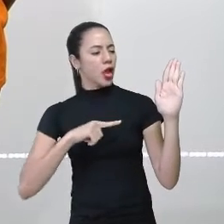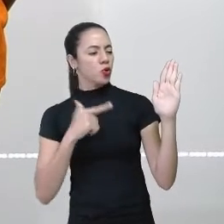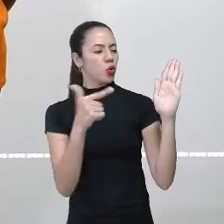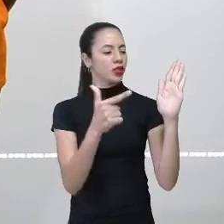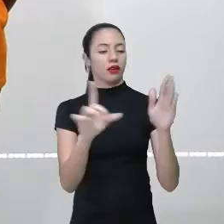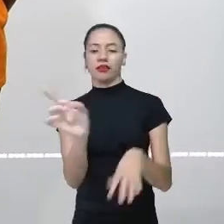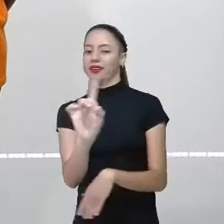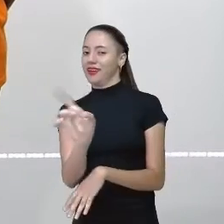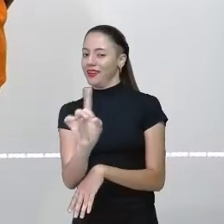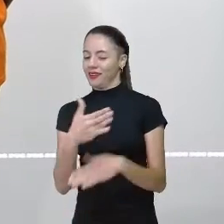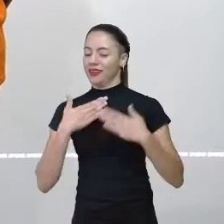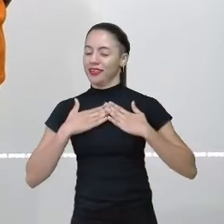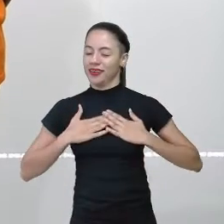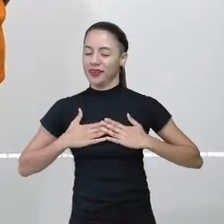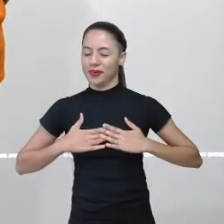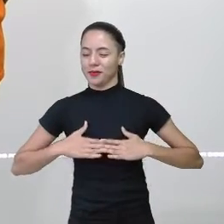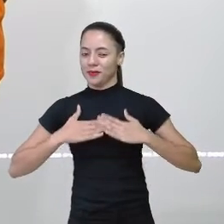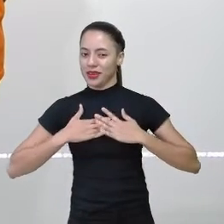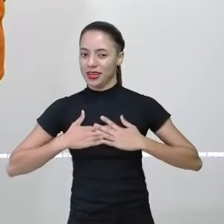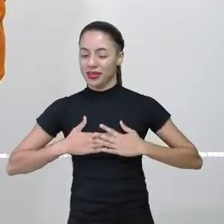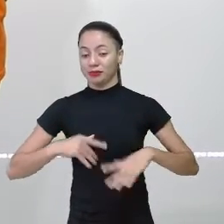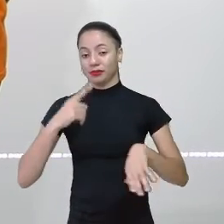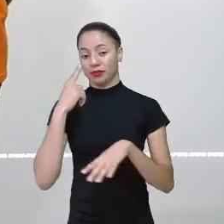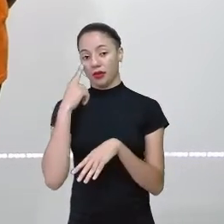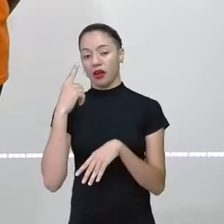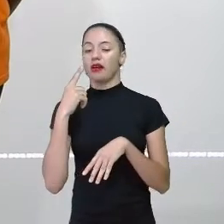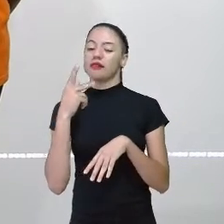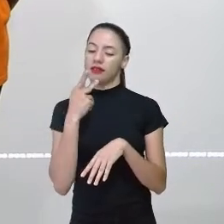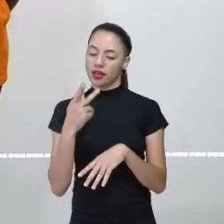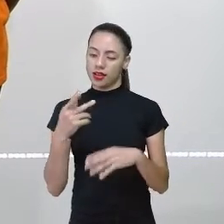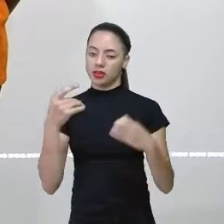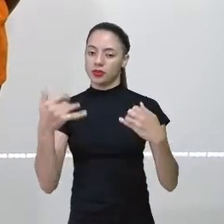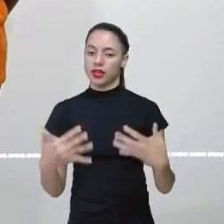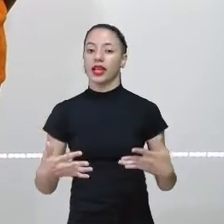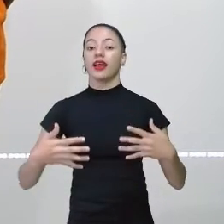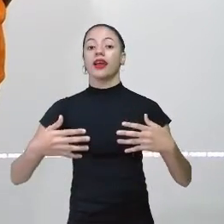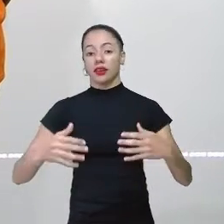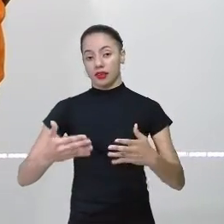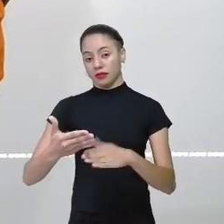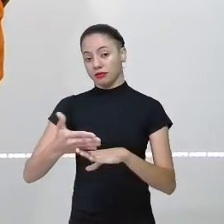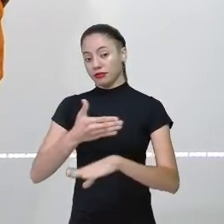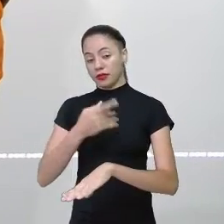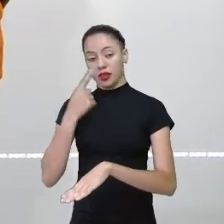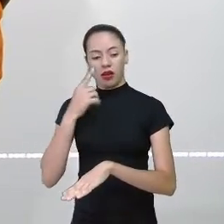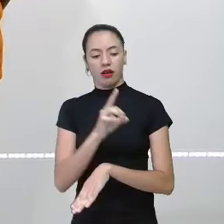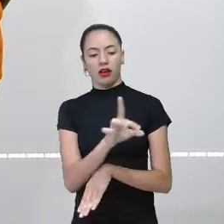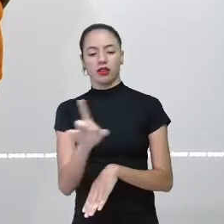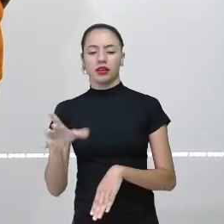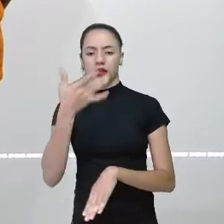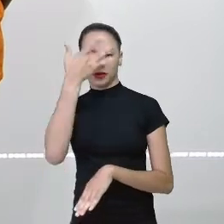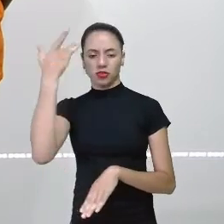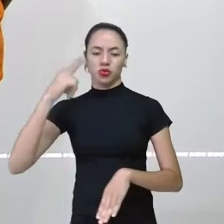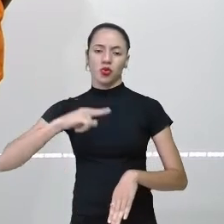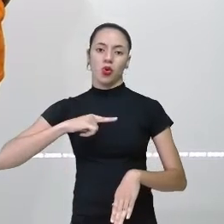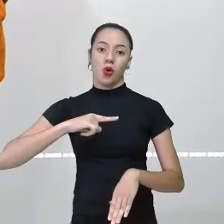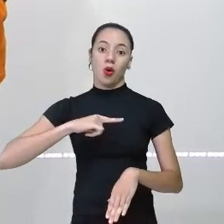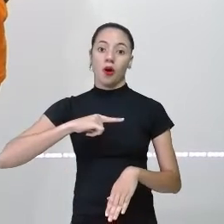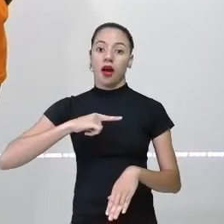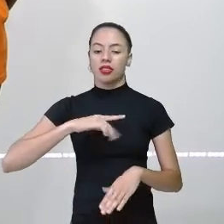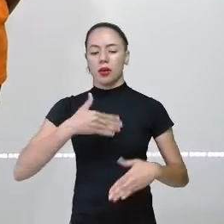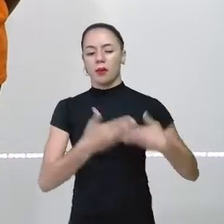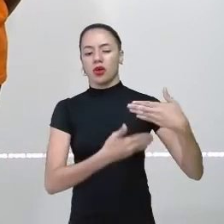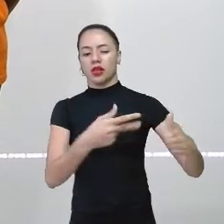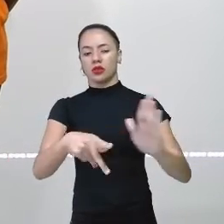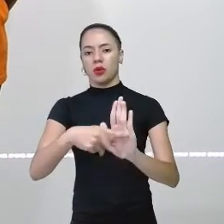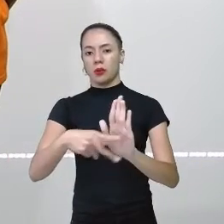é assim, minha gente. Calma. Né? Então, como a gente falou antes, né, cada um tem o seu tempo, cada um tem o seu processo, isso tem a ver com a genética, né,